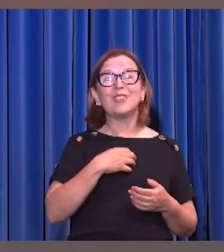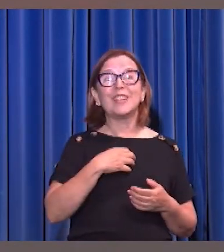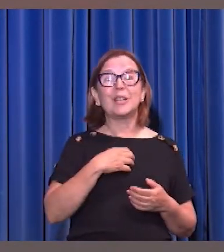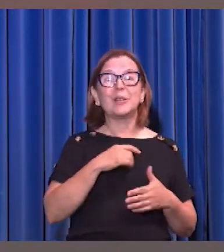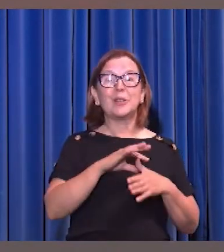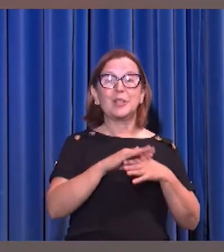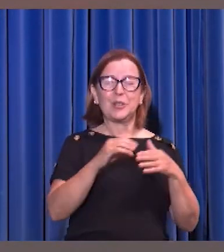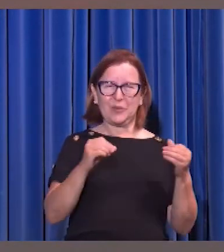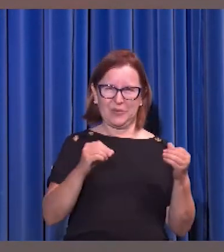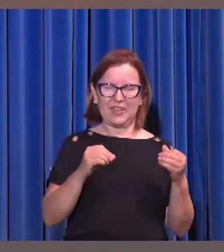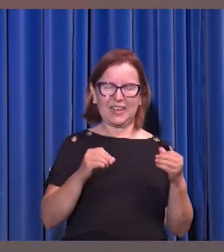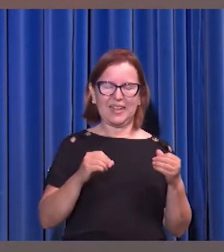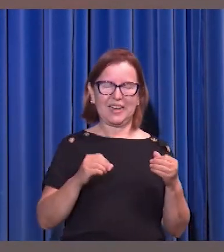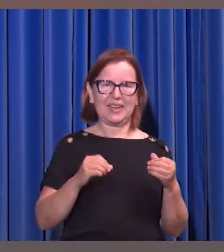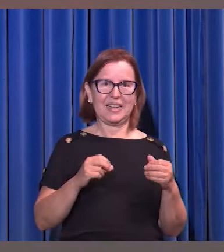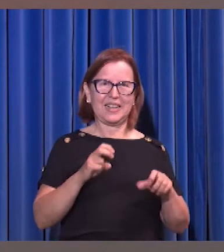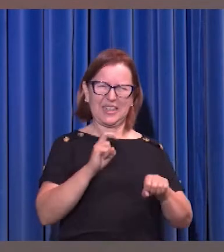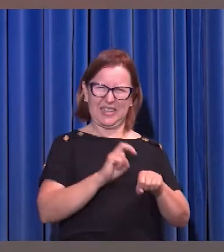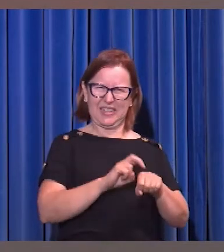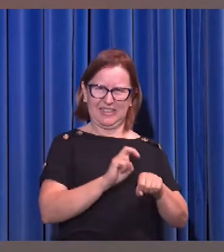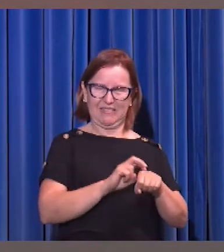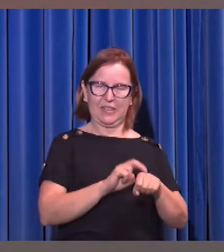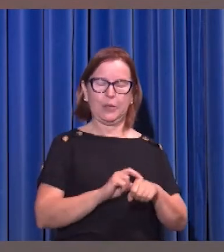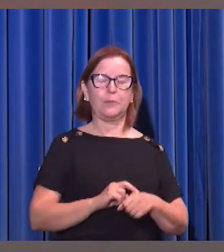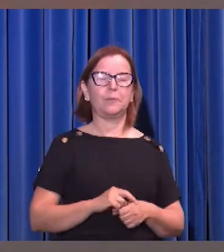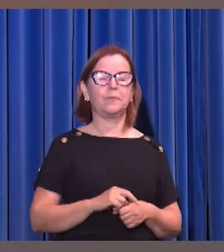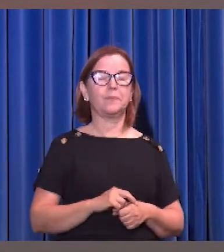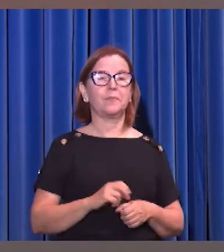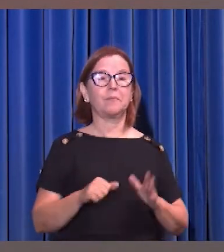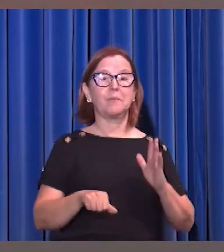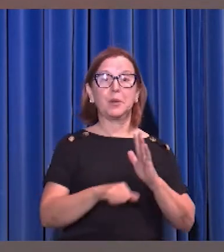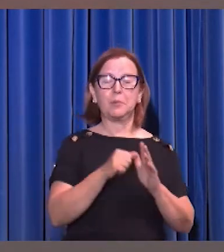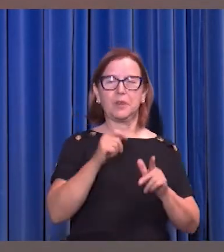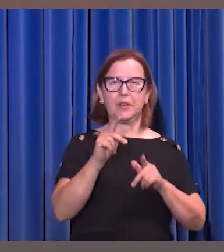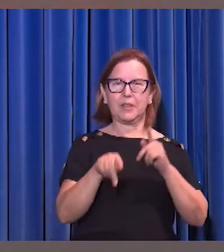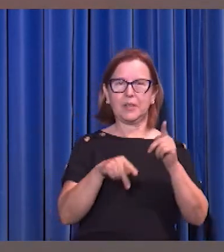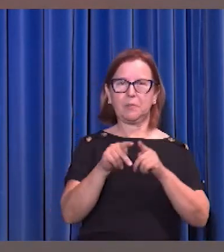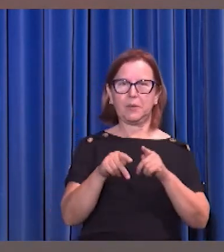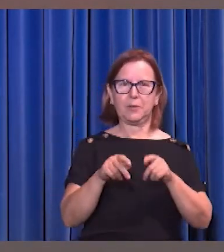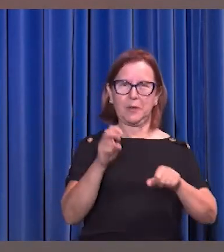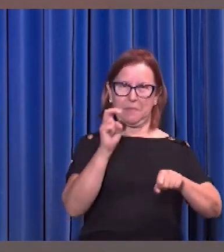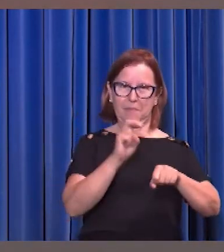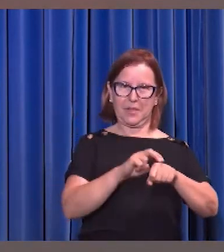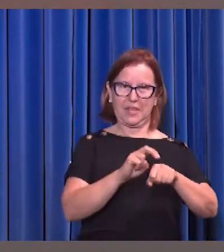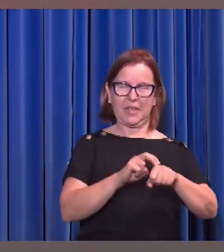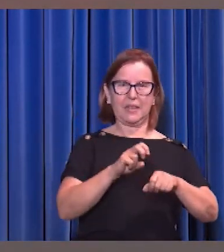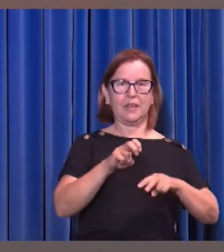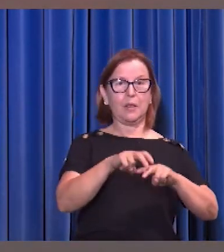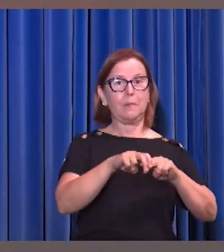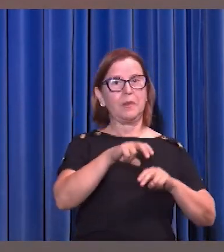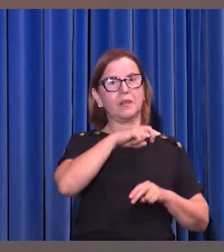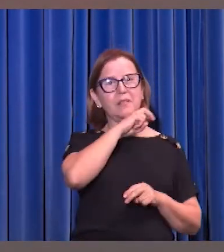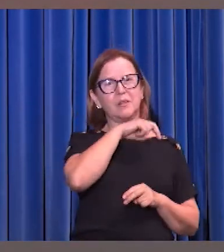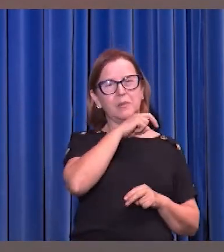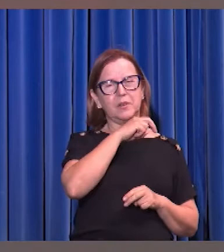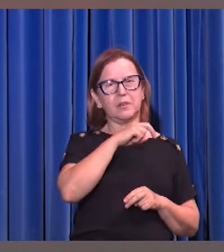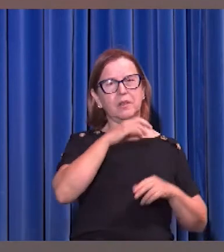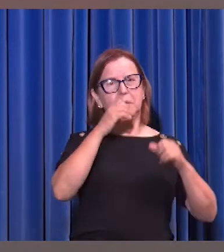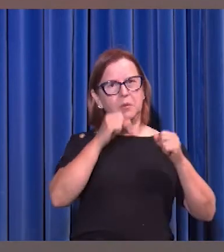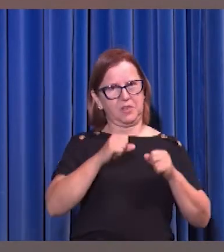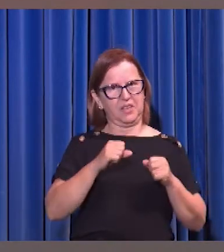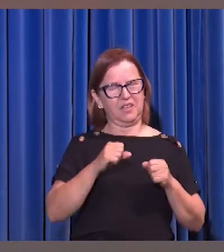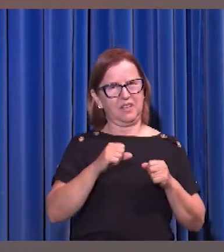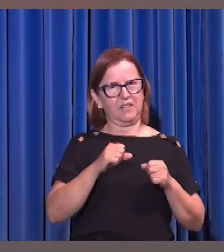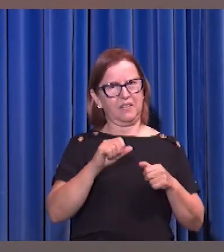serpente abrasadora. Primeiro método. As pessoas que foram picadas pelas serpentes poderiam ter feito remédios